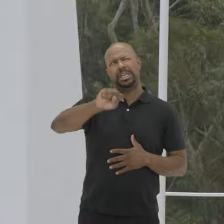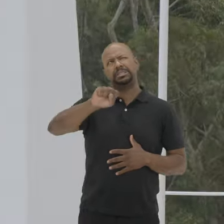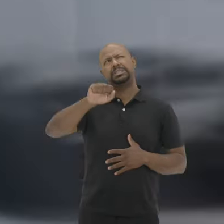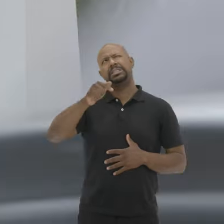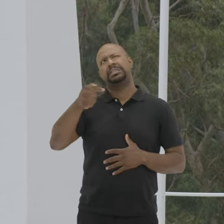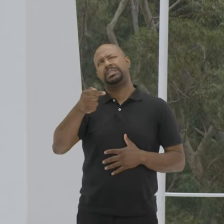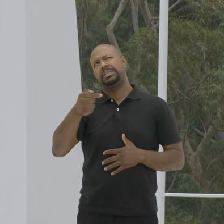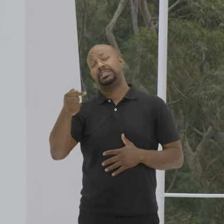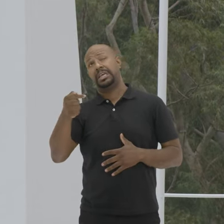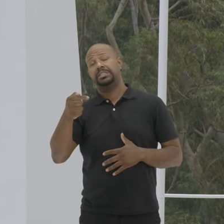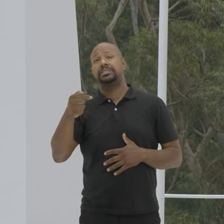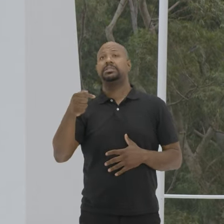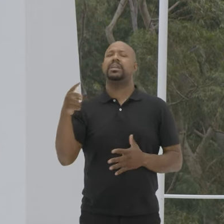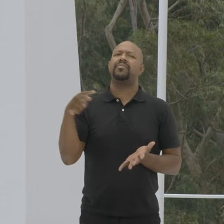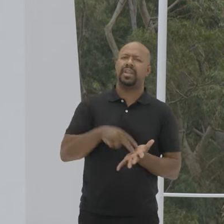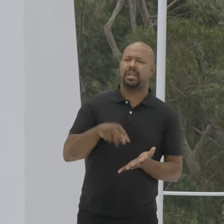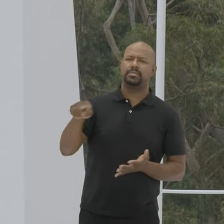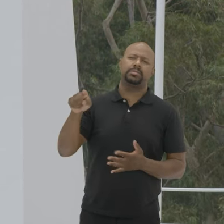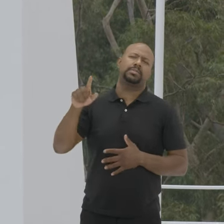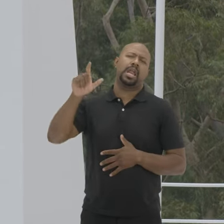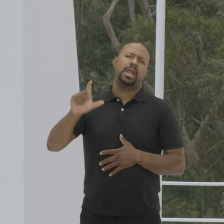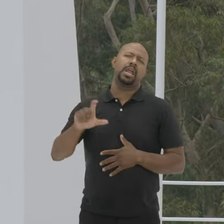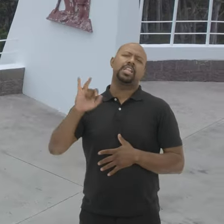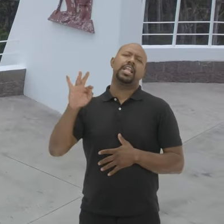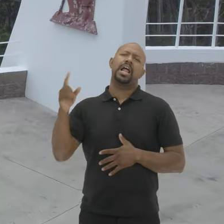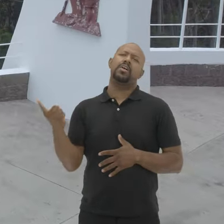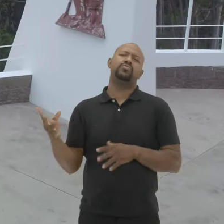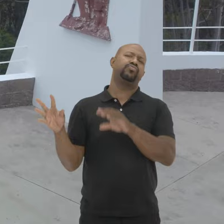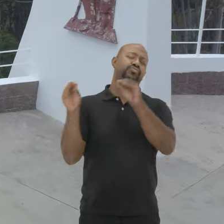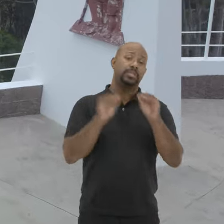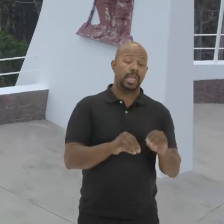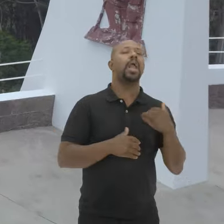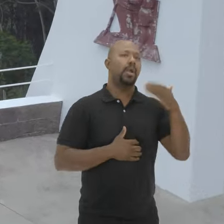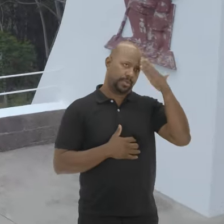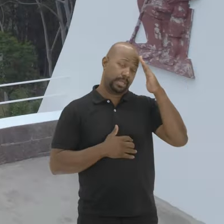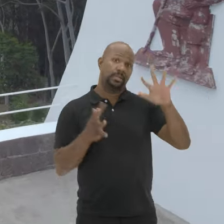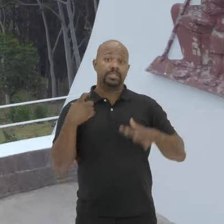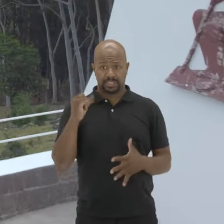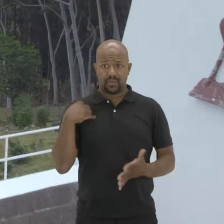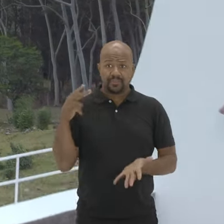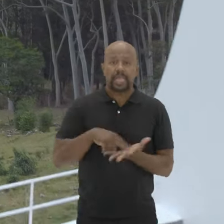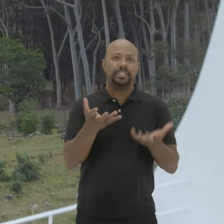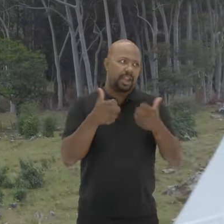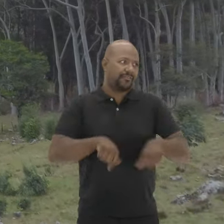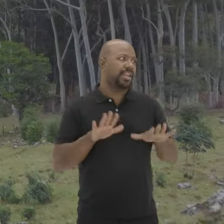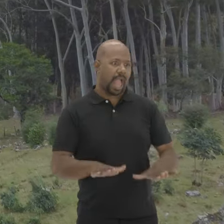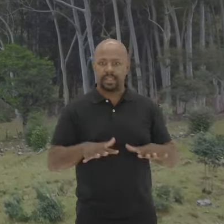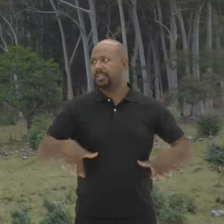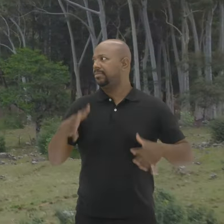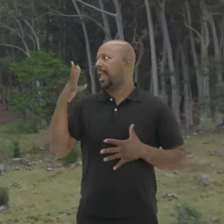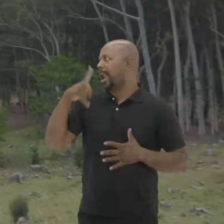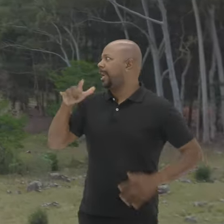1877, que vieram da região de Vêneto, da Itália. E aí ficaram por aqui. Eu entendo eles, porque se eu viesse eu também ia querer ficar aqui,